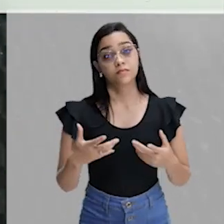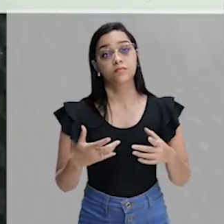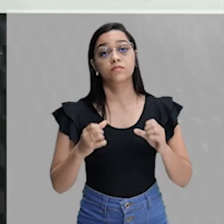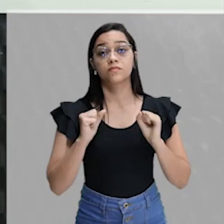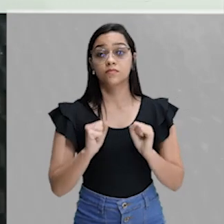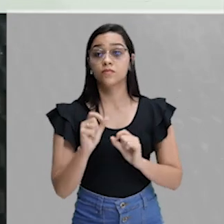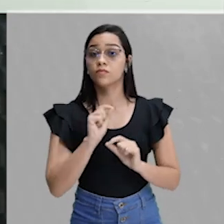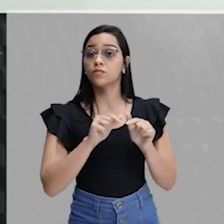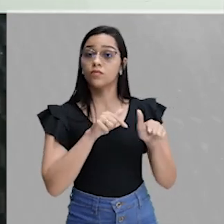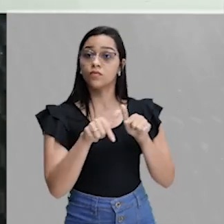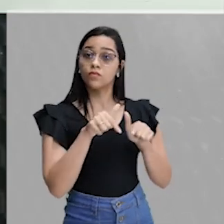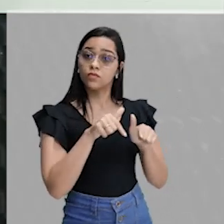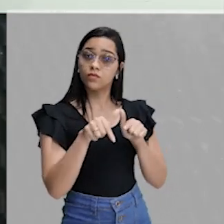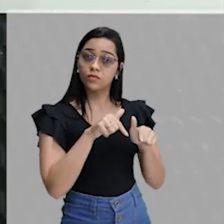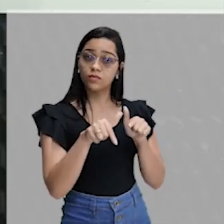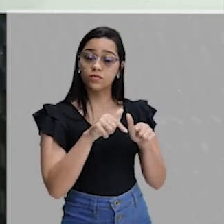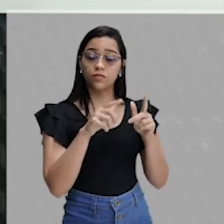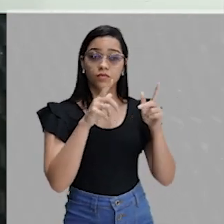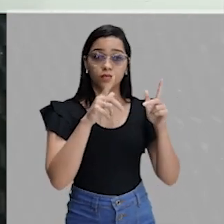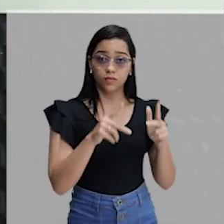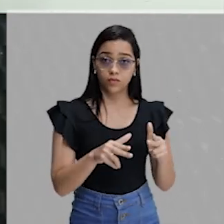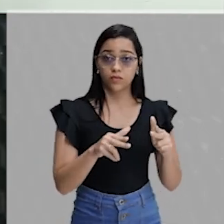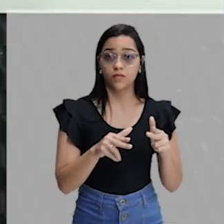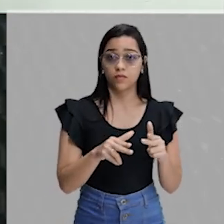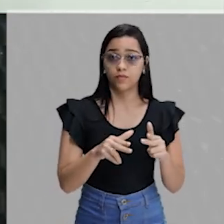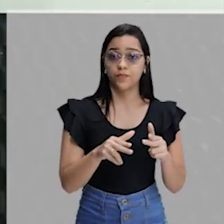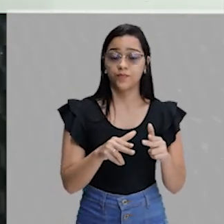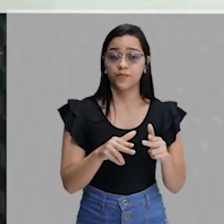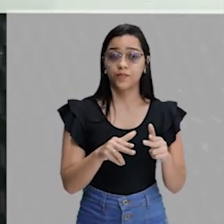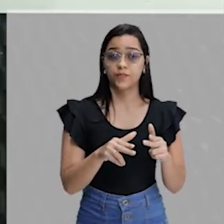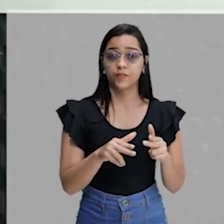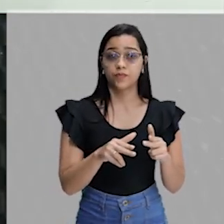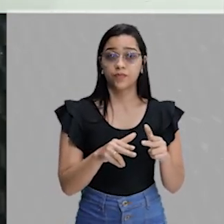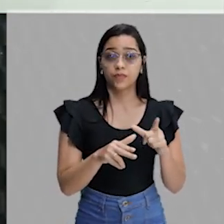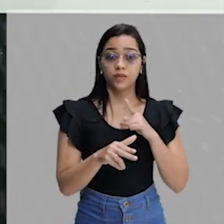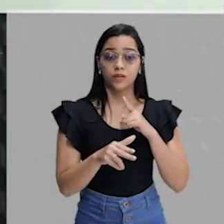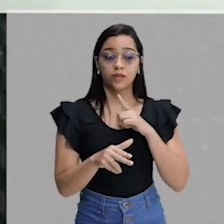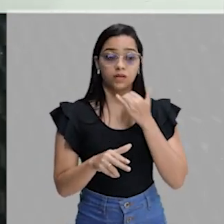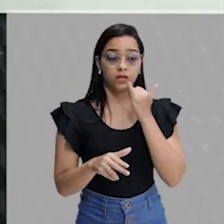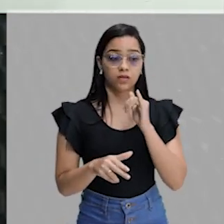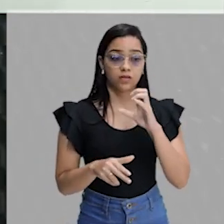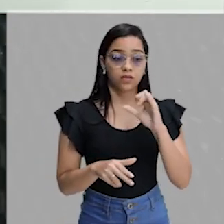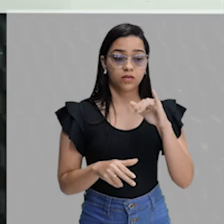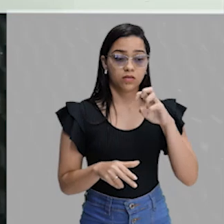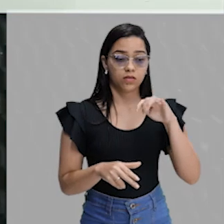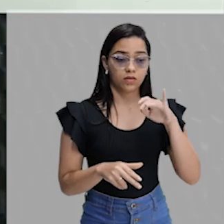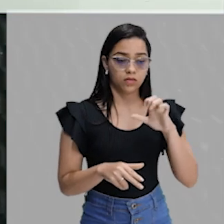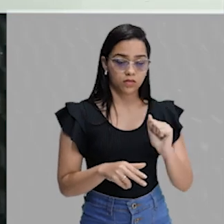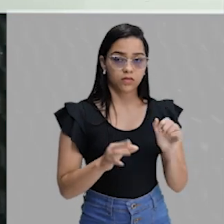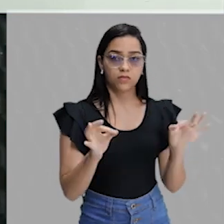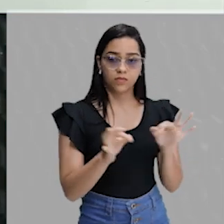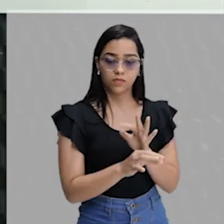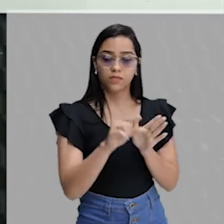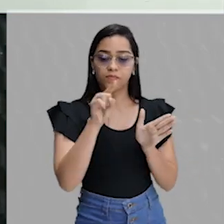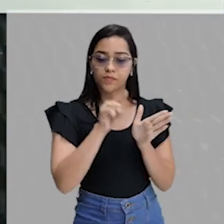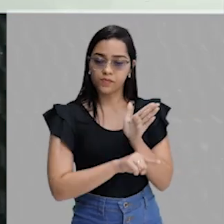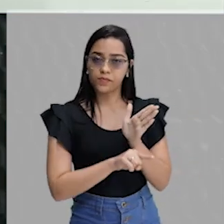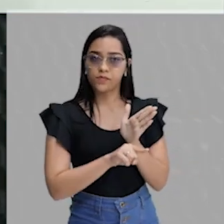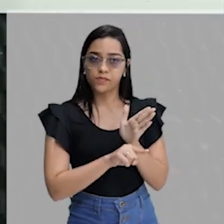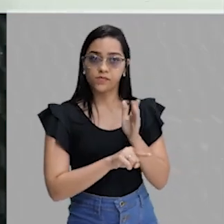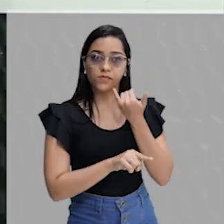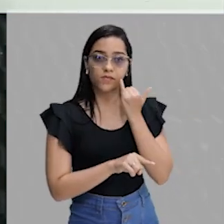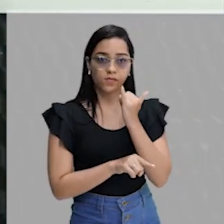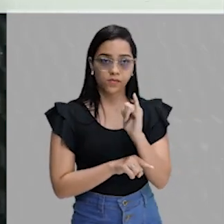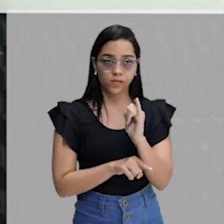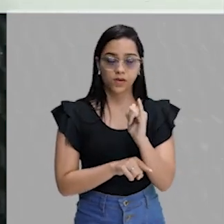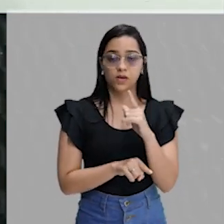então o trabalho ele é igual, né, a energia cinética final menos a